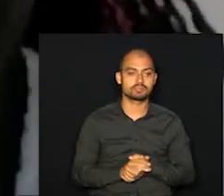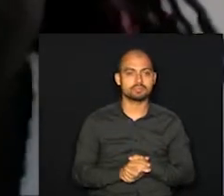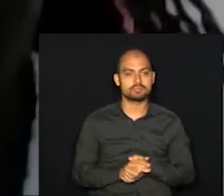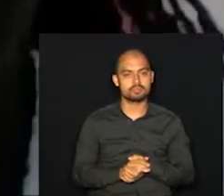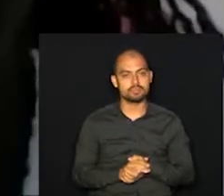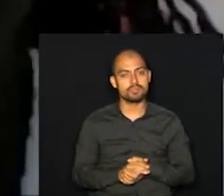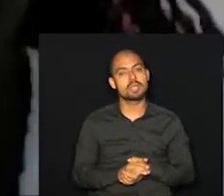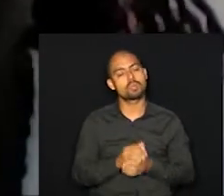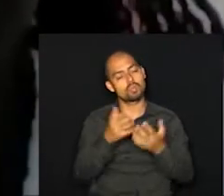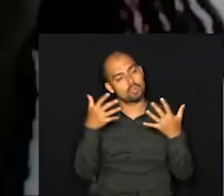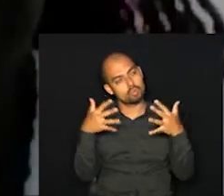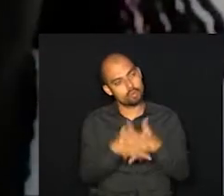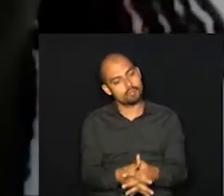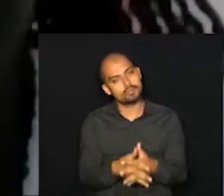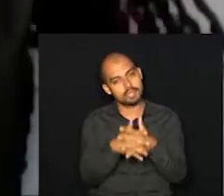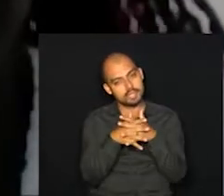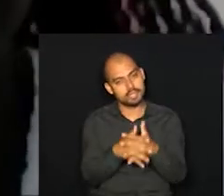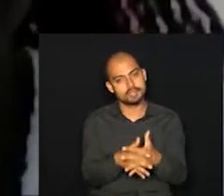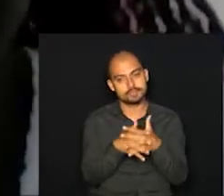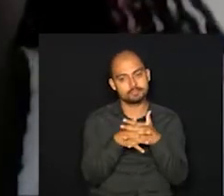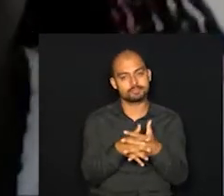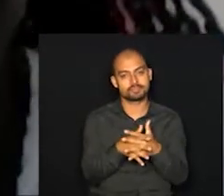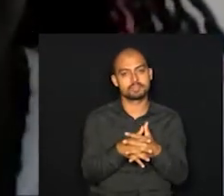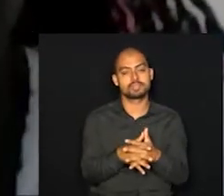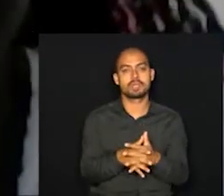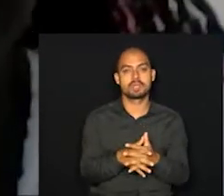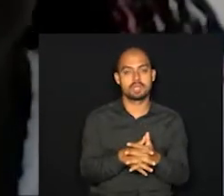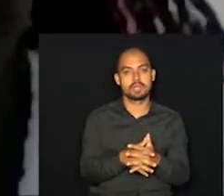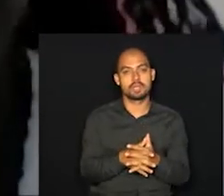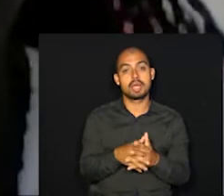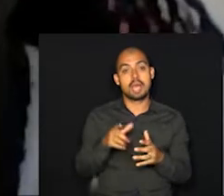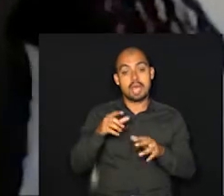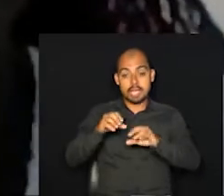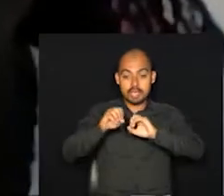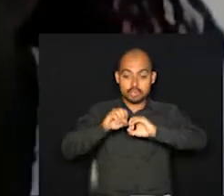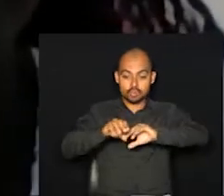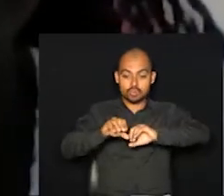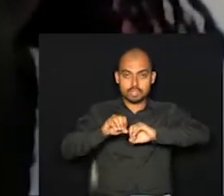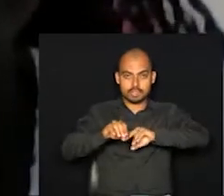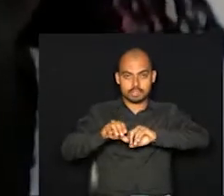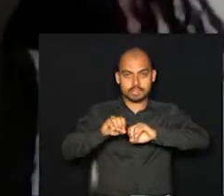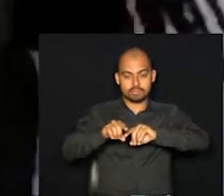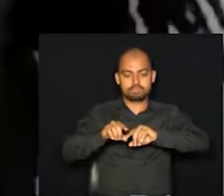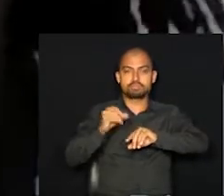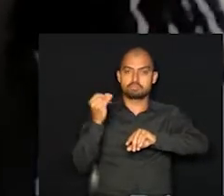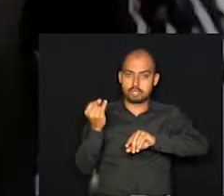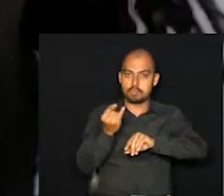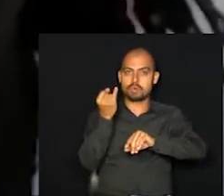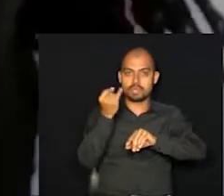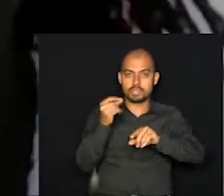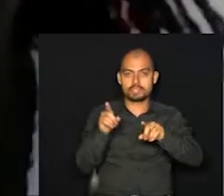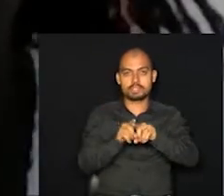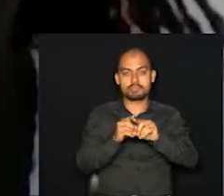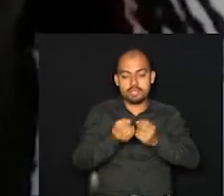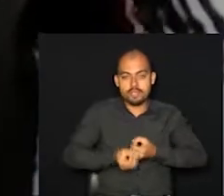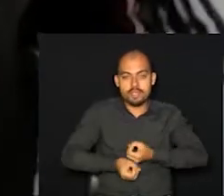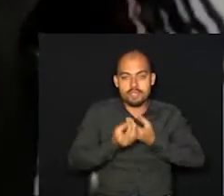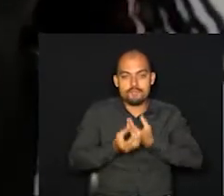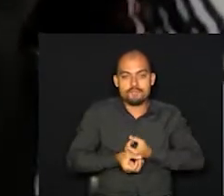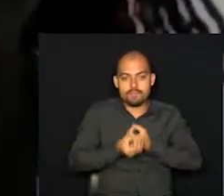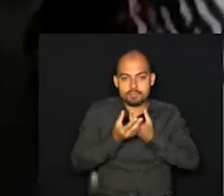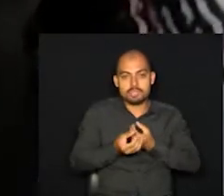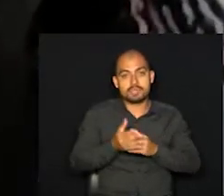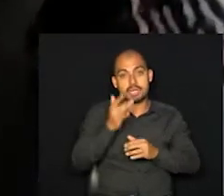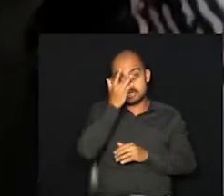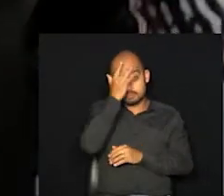novo, eu considero a questão hoje da educação e da informação. Eu acho que as pessoas têm